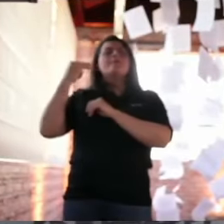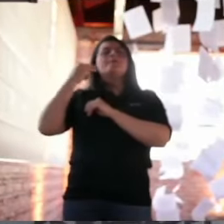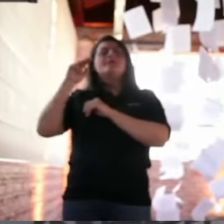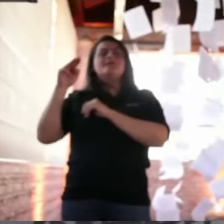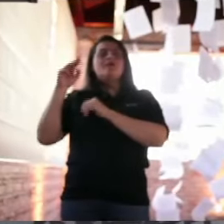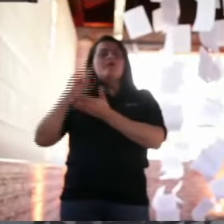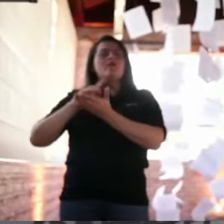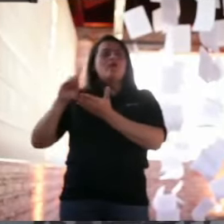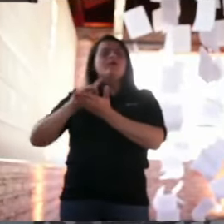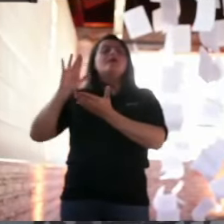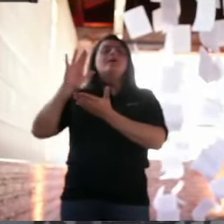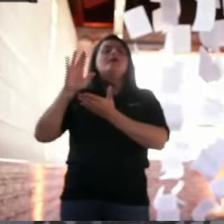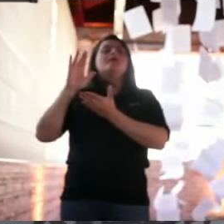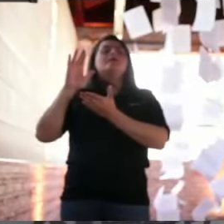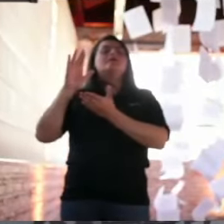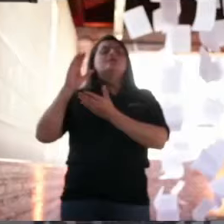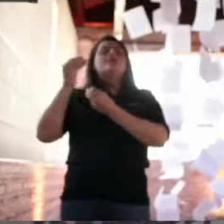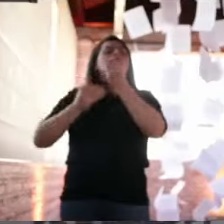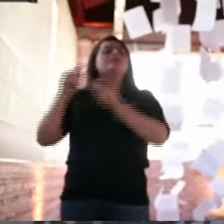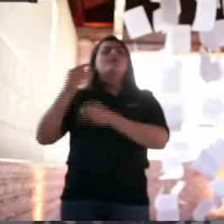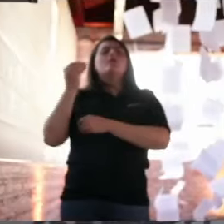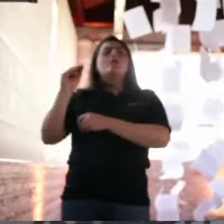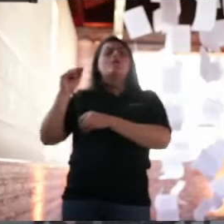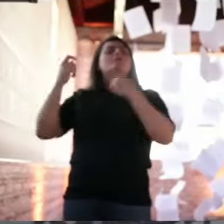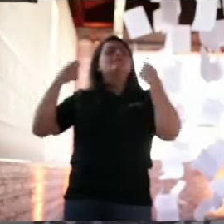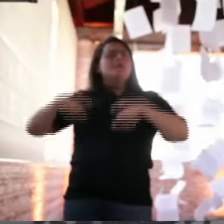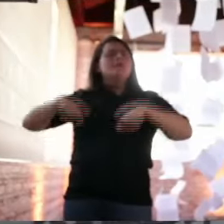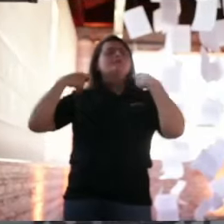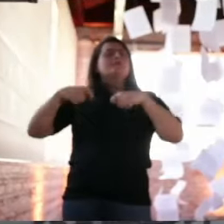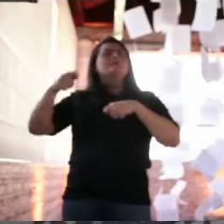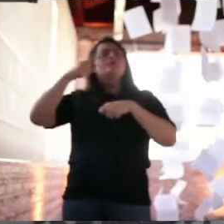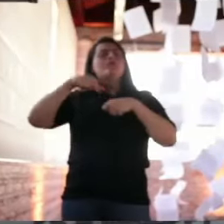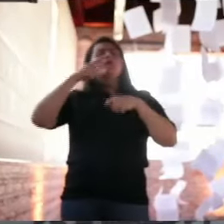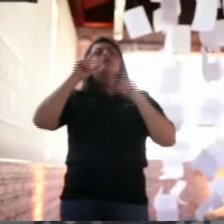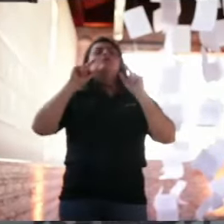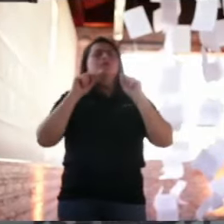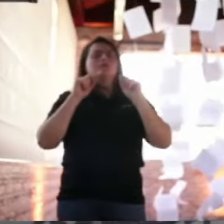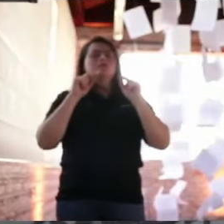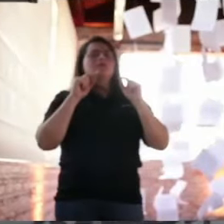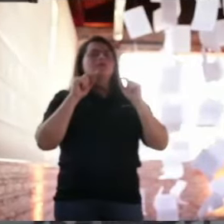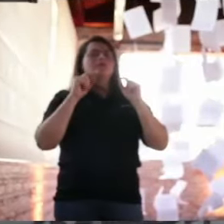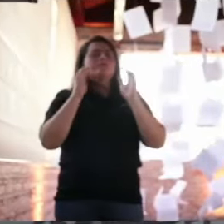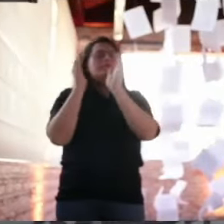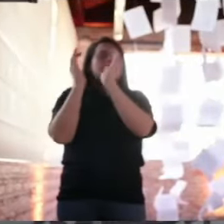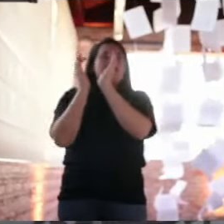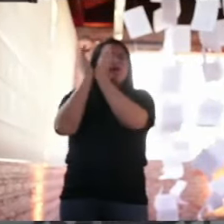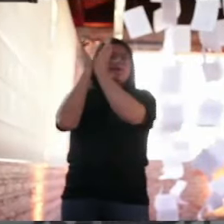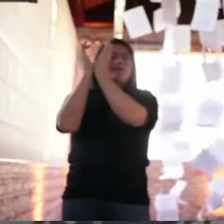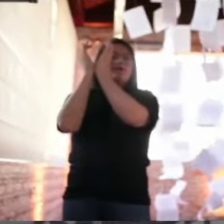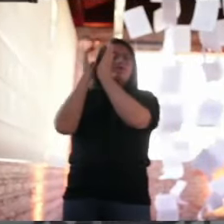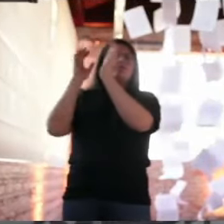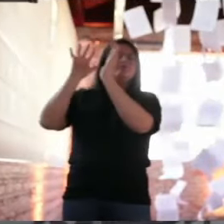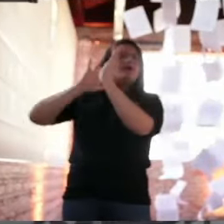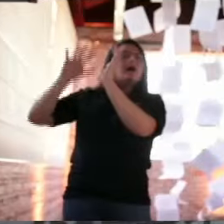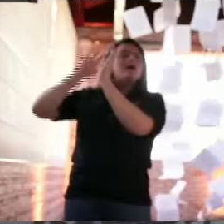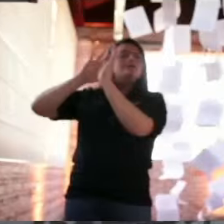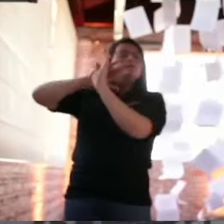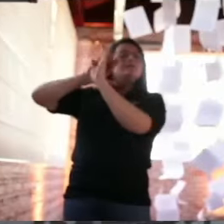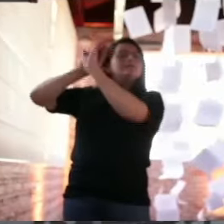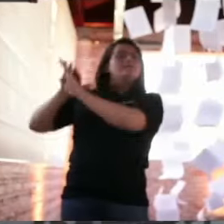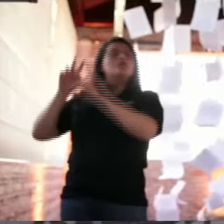como responder mas como você colocou é necessário que a gente abra mão desse troféu dessa imagem de